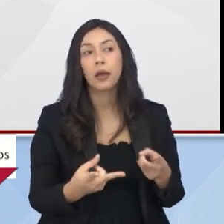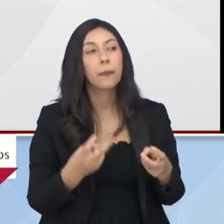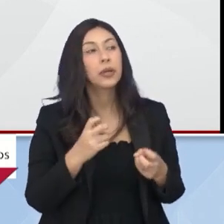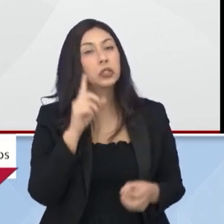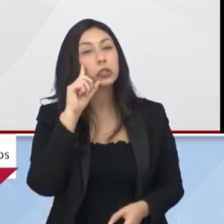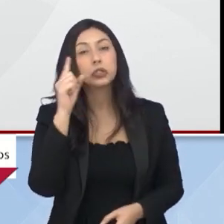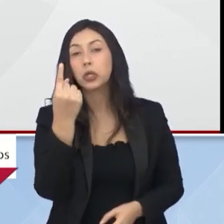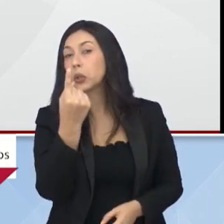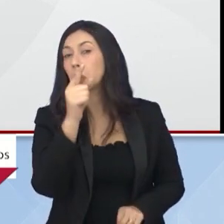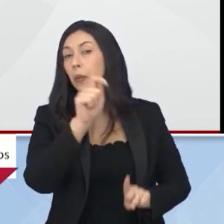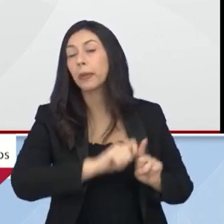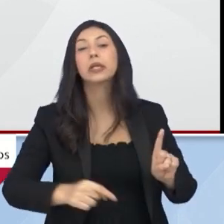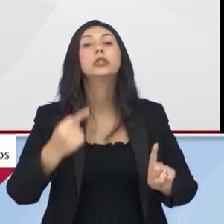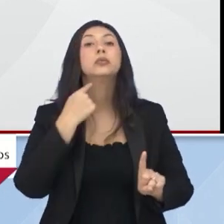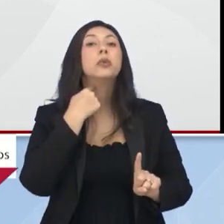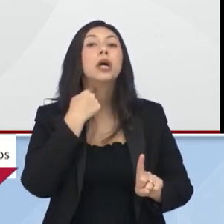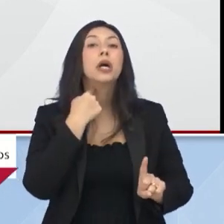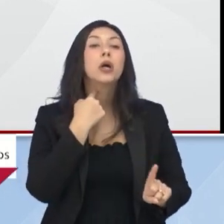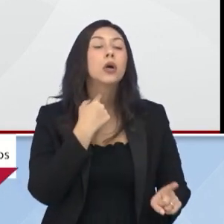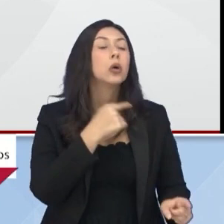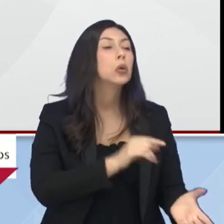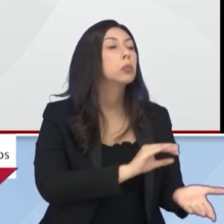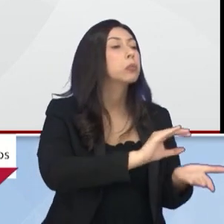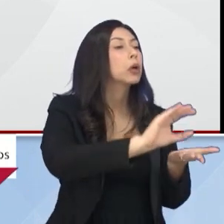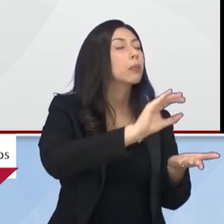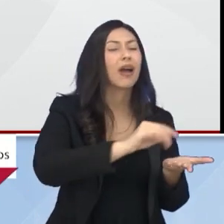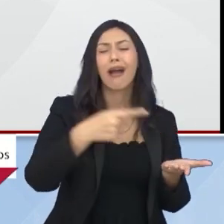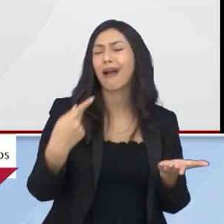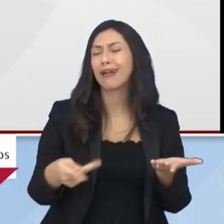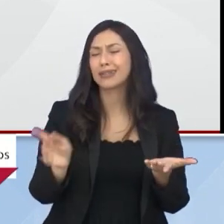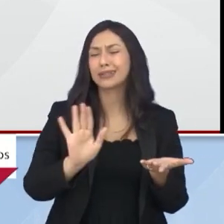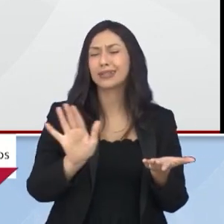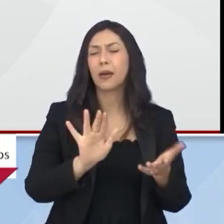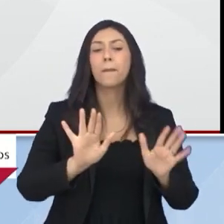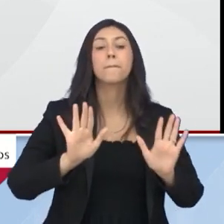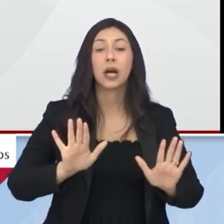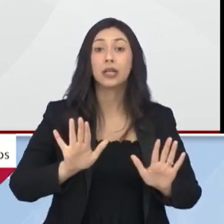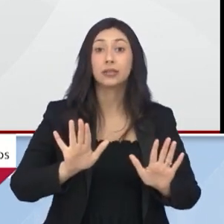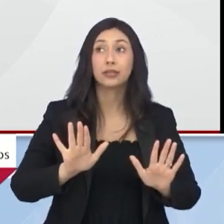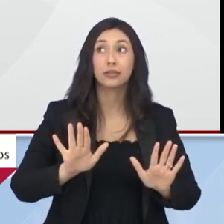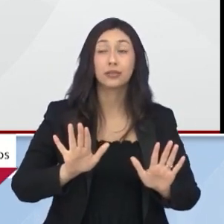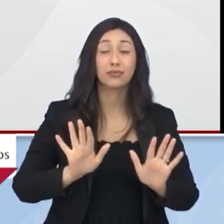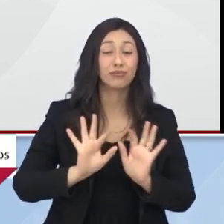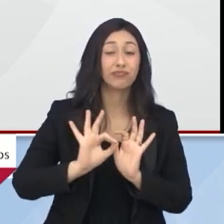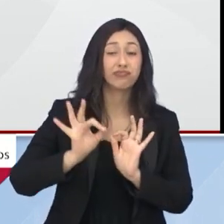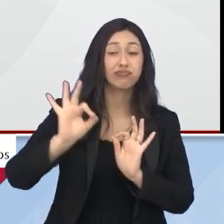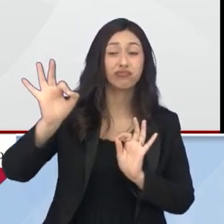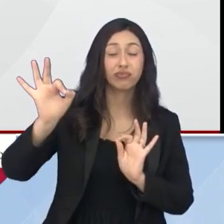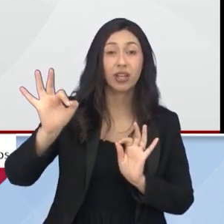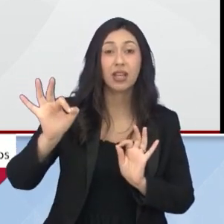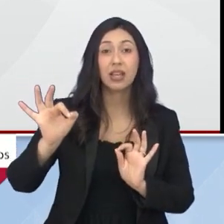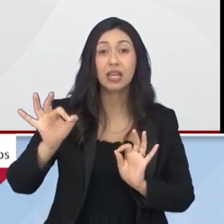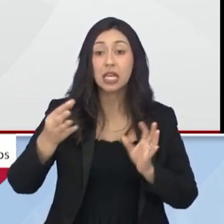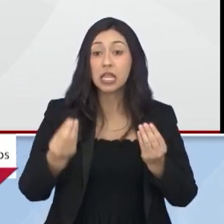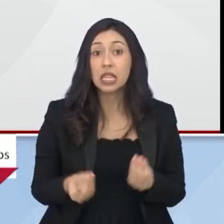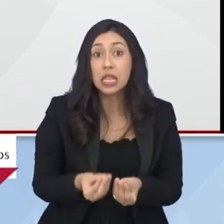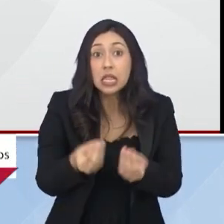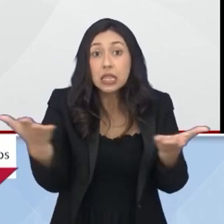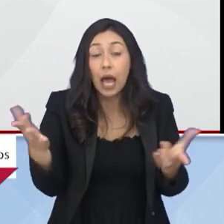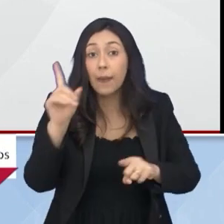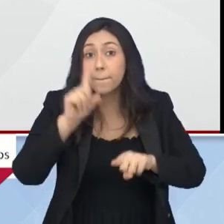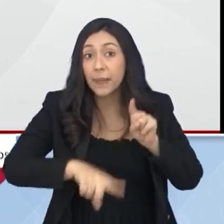Maio distribuindo não o caso aqui da região Mas pelo interior do Estado foi-se inchada